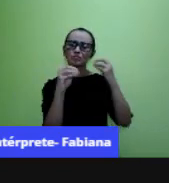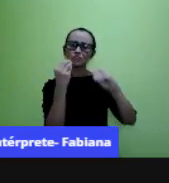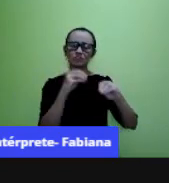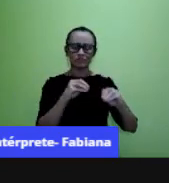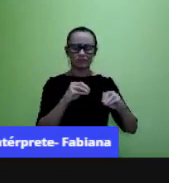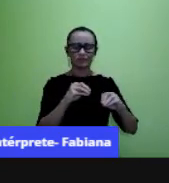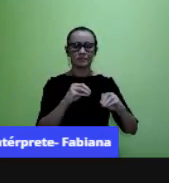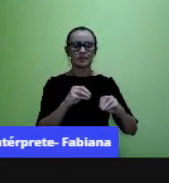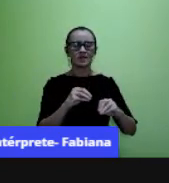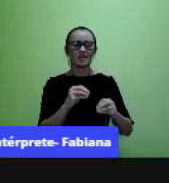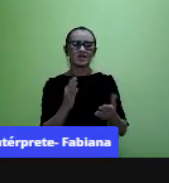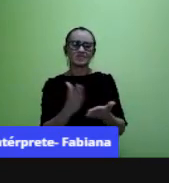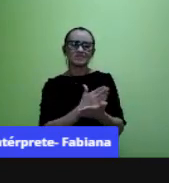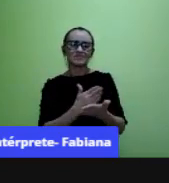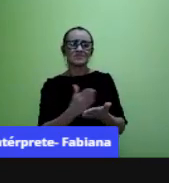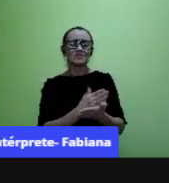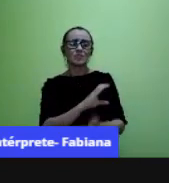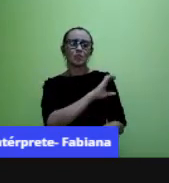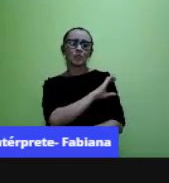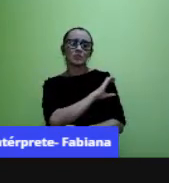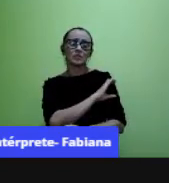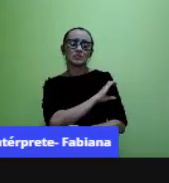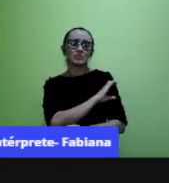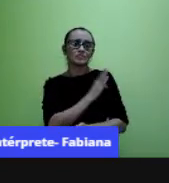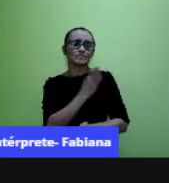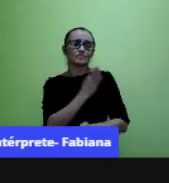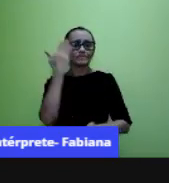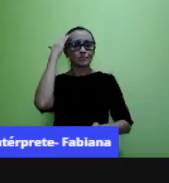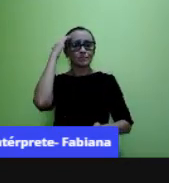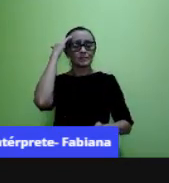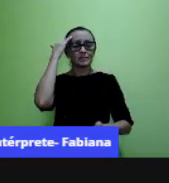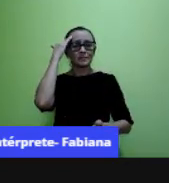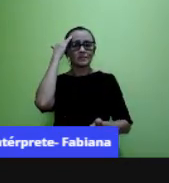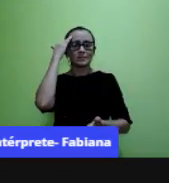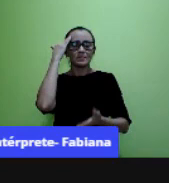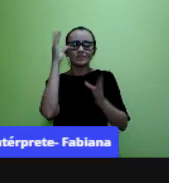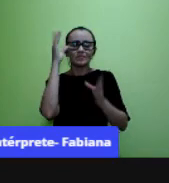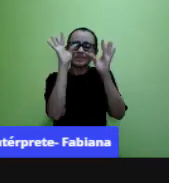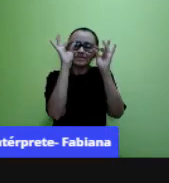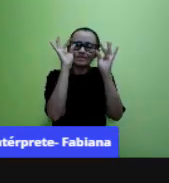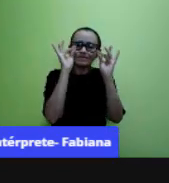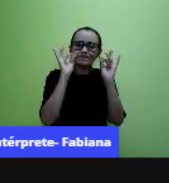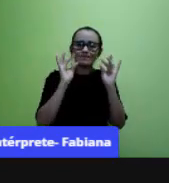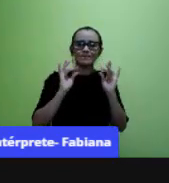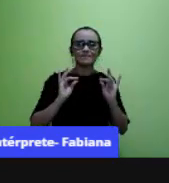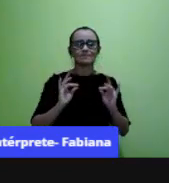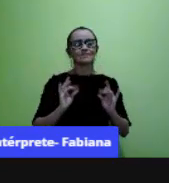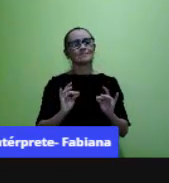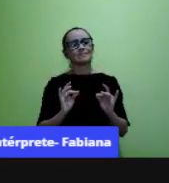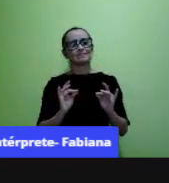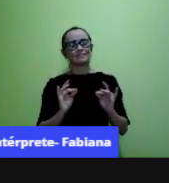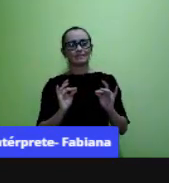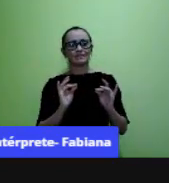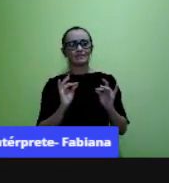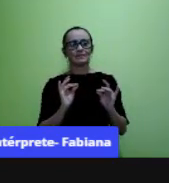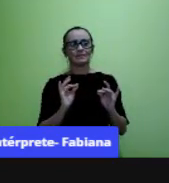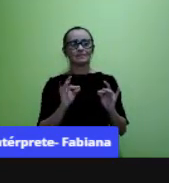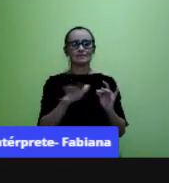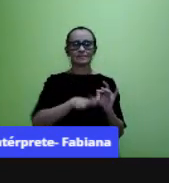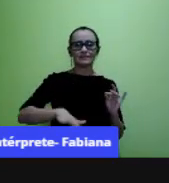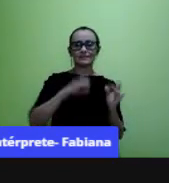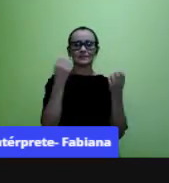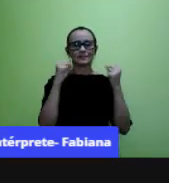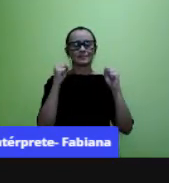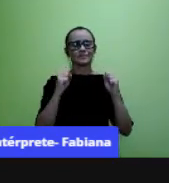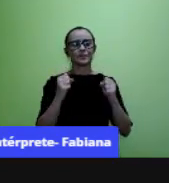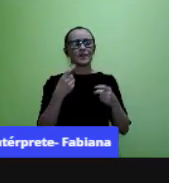ou que não é familiarizado com as nossas especificidades. Então, às vezes, ele fala assim, por que você está repetindo de novo